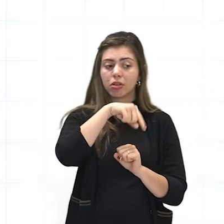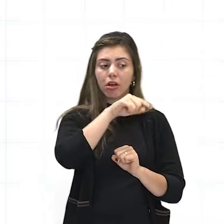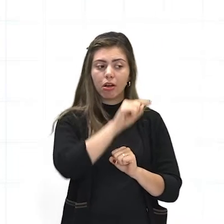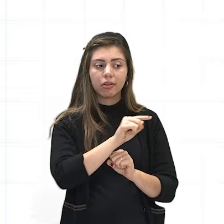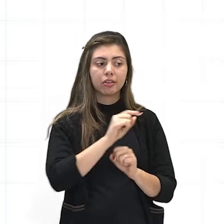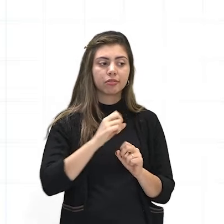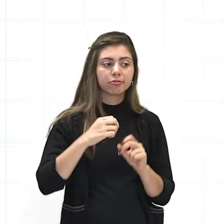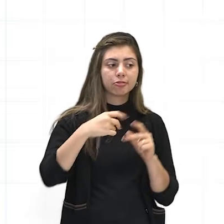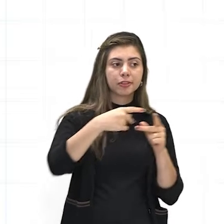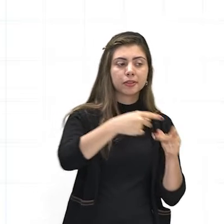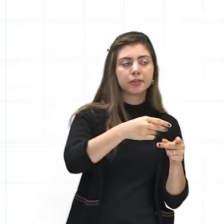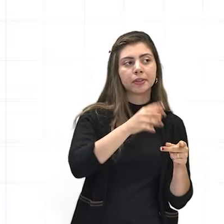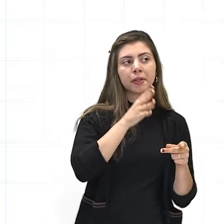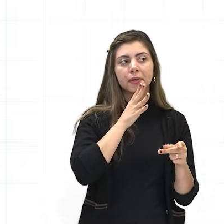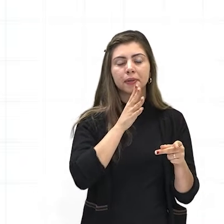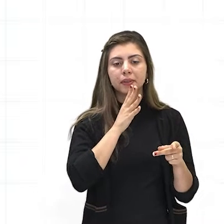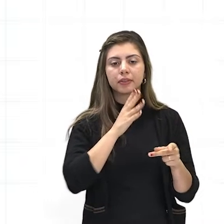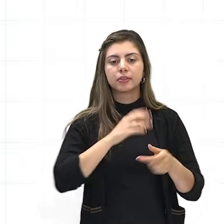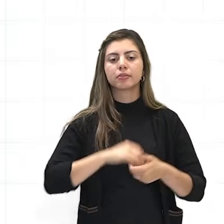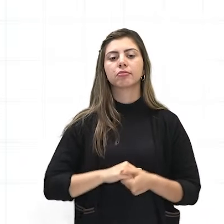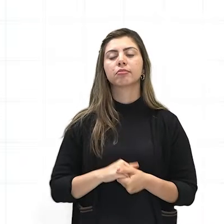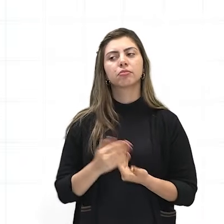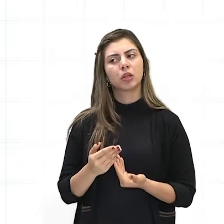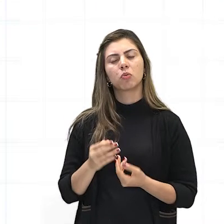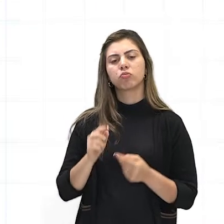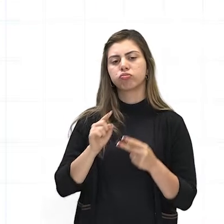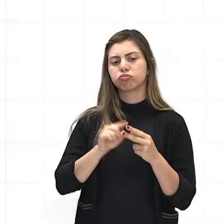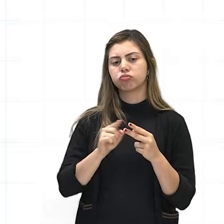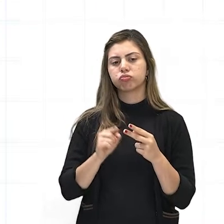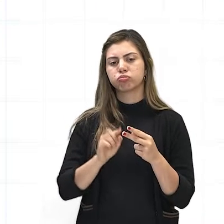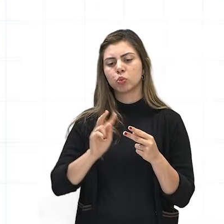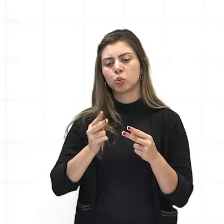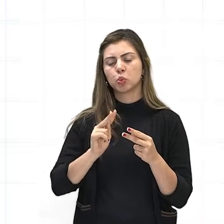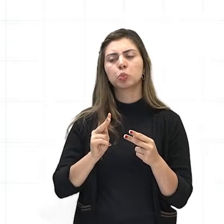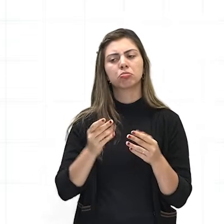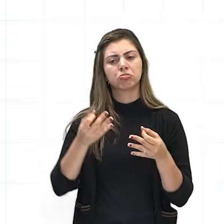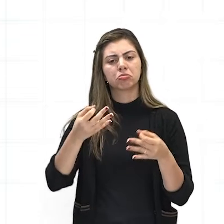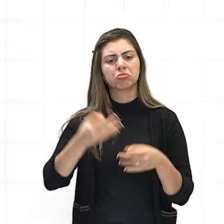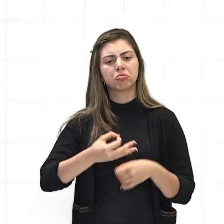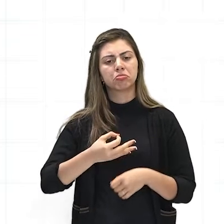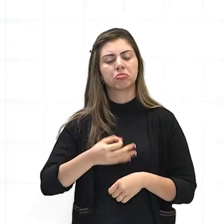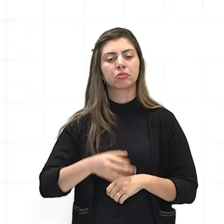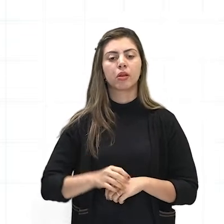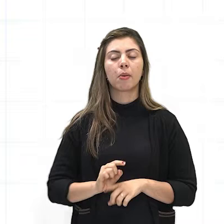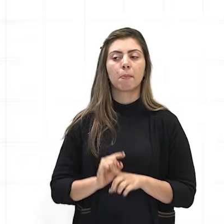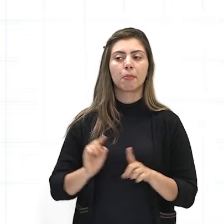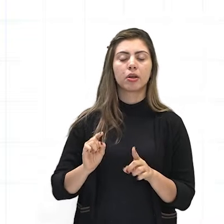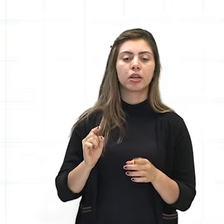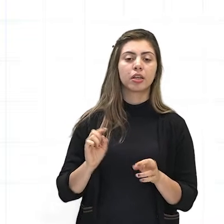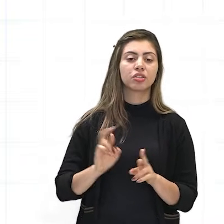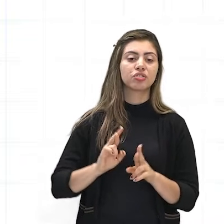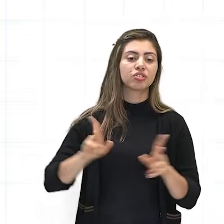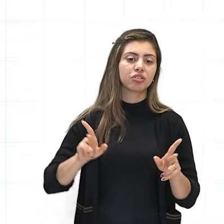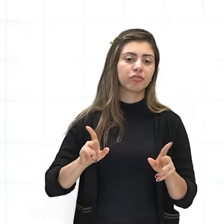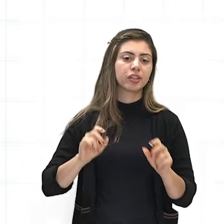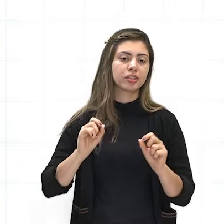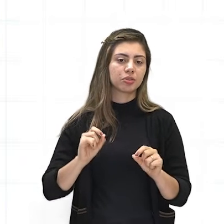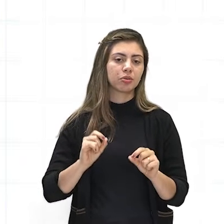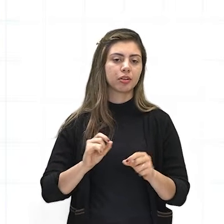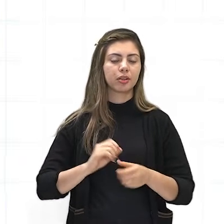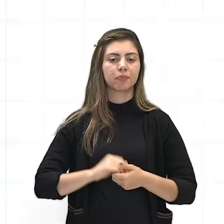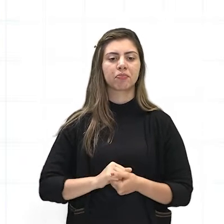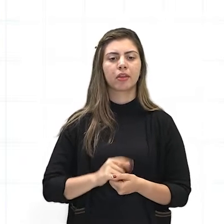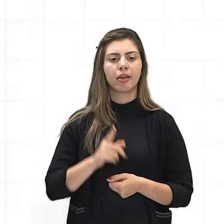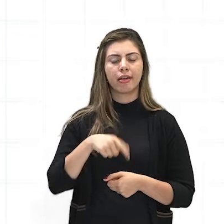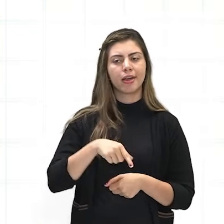uma sugestão. As duas formas, gente, estão corretas, tá? A diferença é que isso aqui é mais formal, ok?